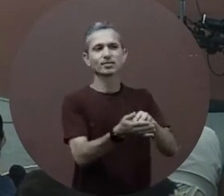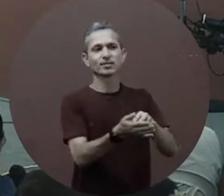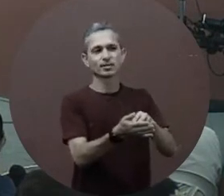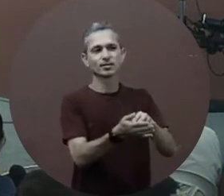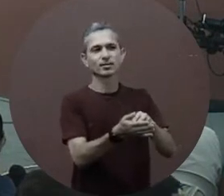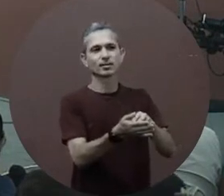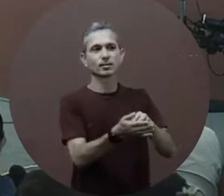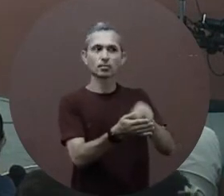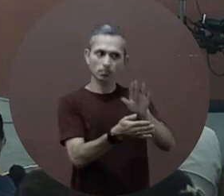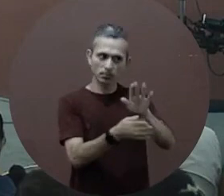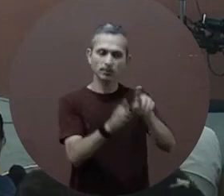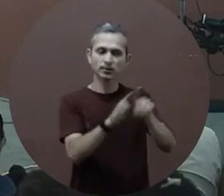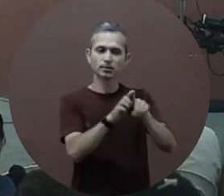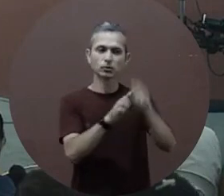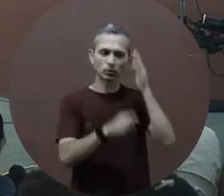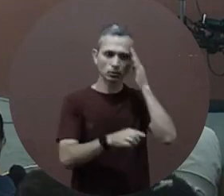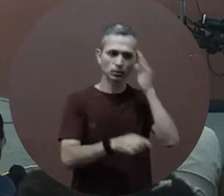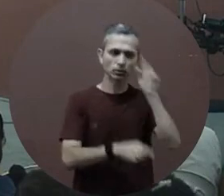Mas entenda uma coisa,